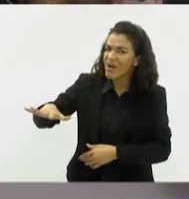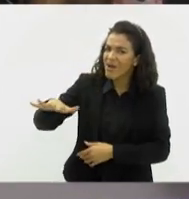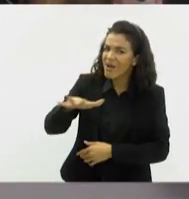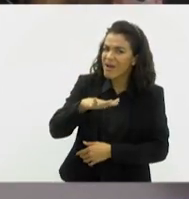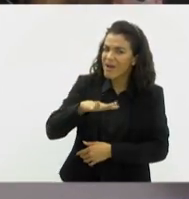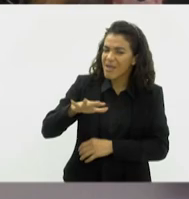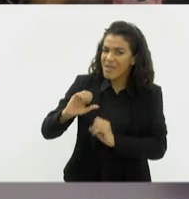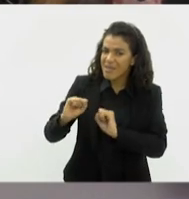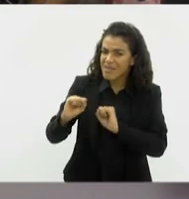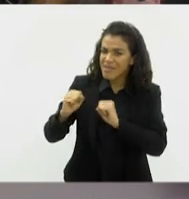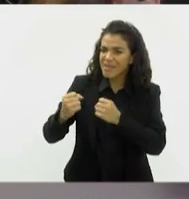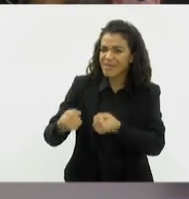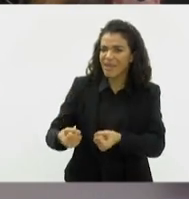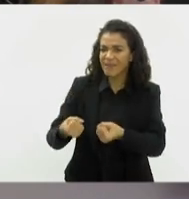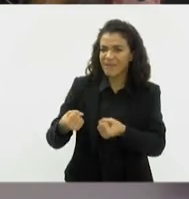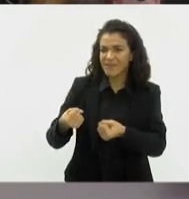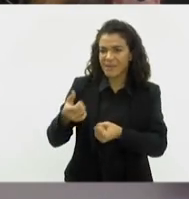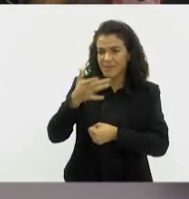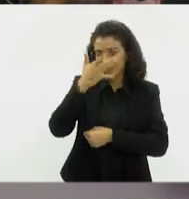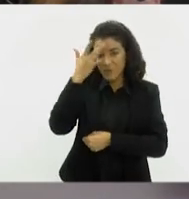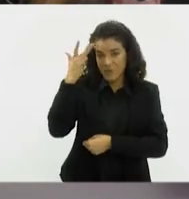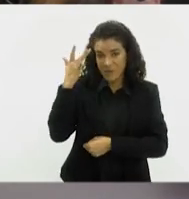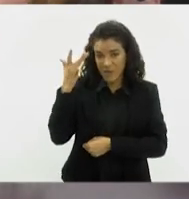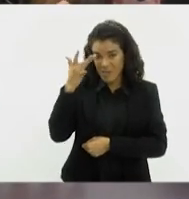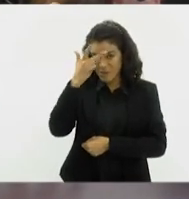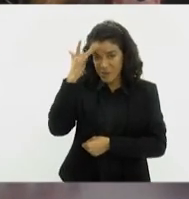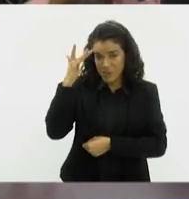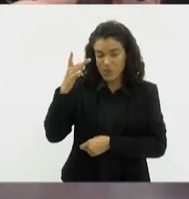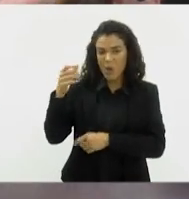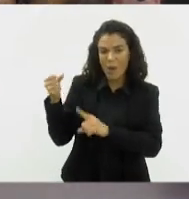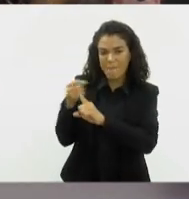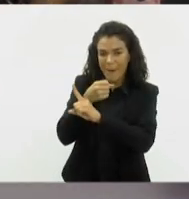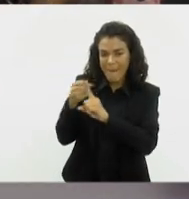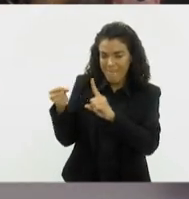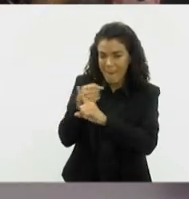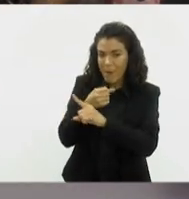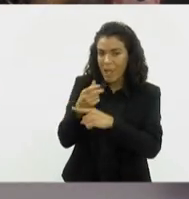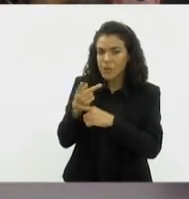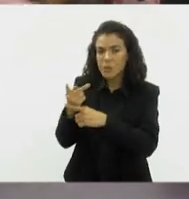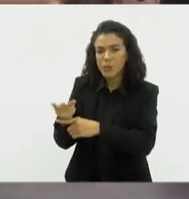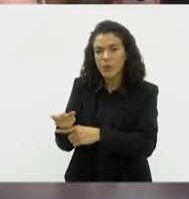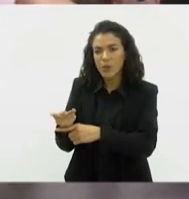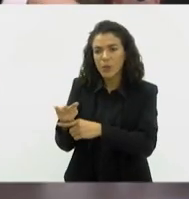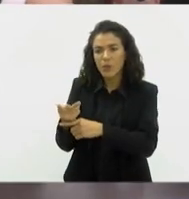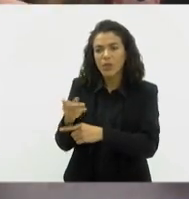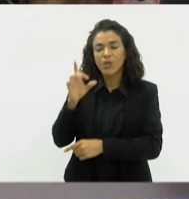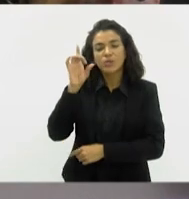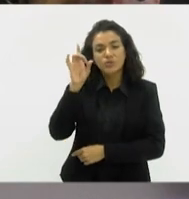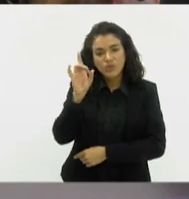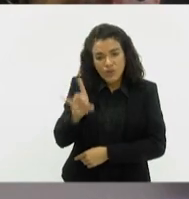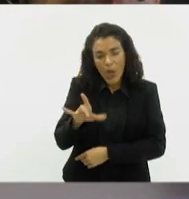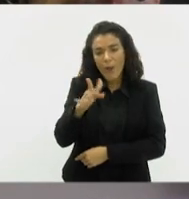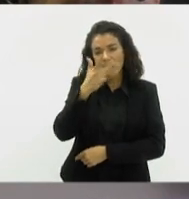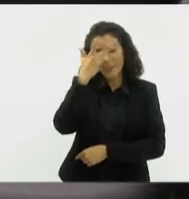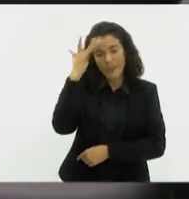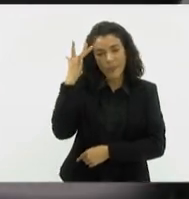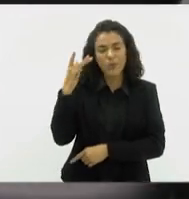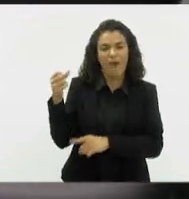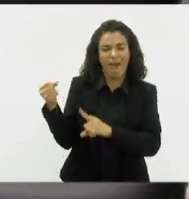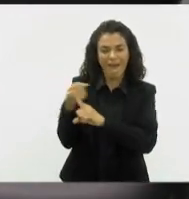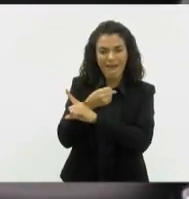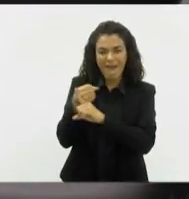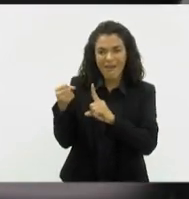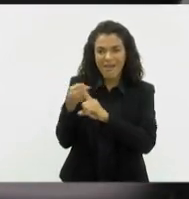faz de defender esse tipo de pessoas, e essas pessoas sofrem agressões todo dia e ninguém lhe procura. Só os que são agredidos por policiais. Eu queria